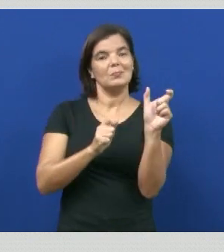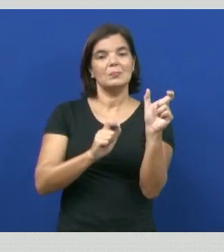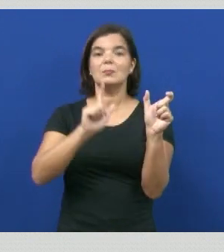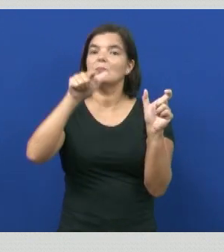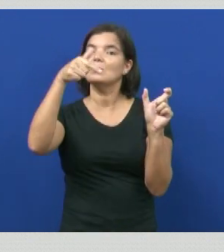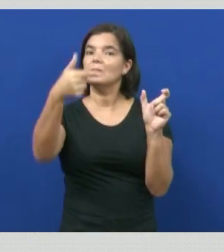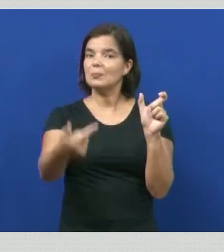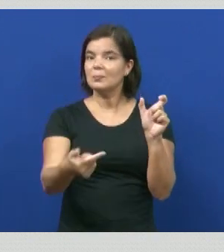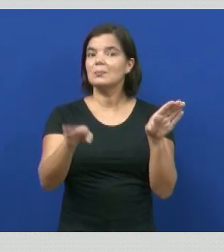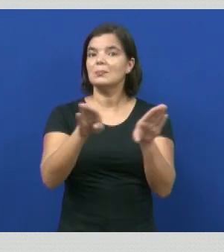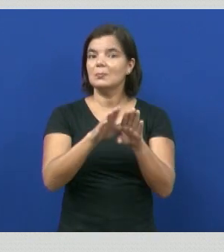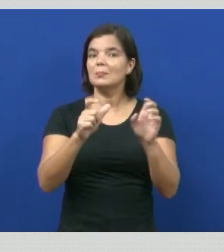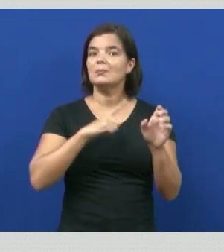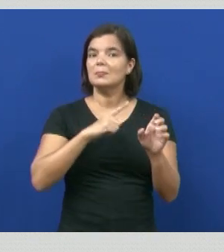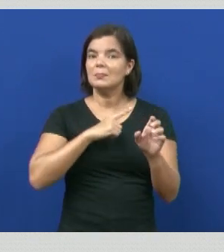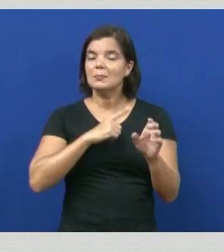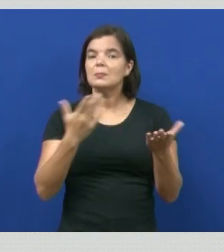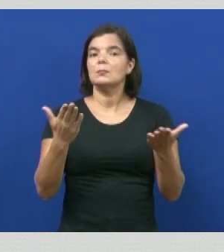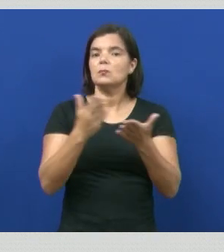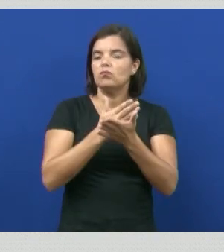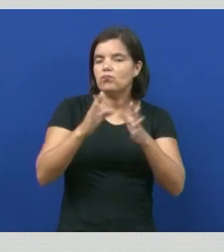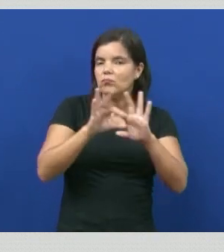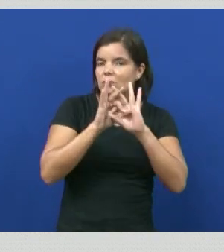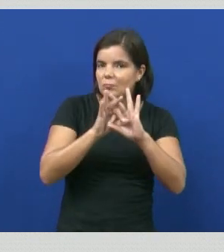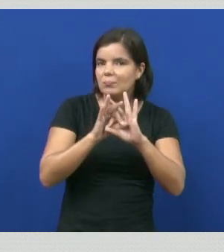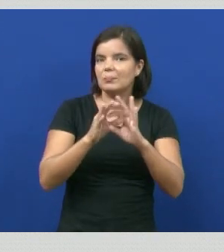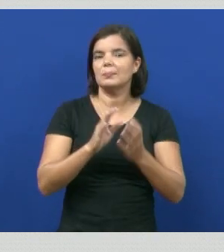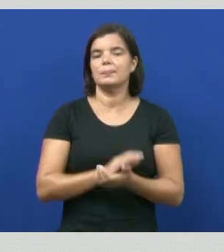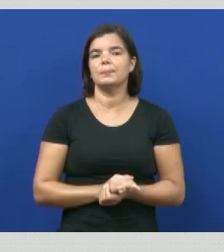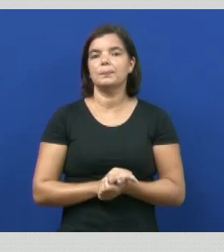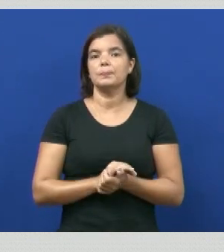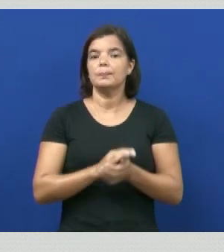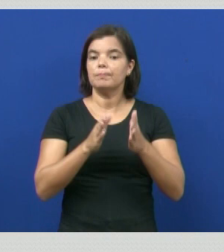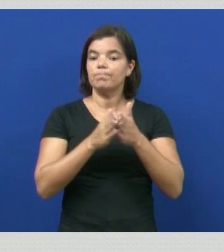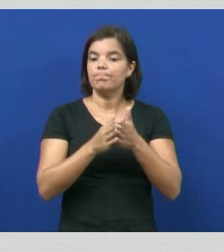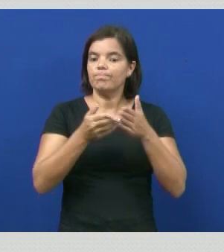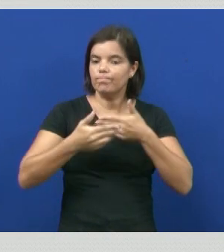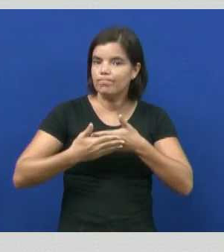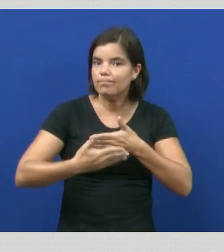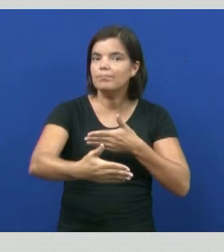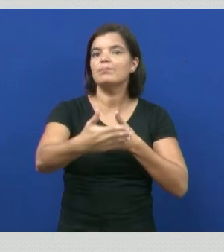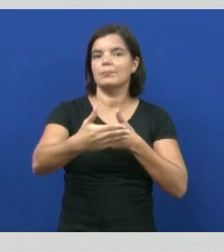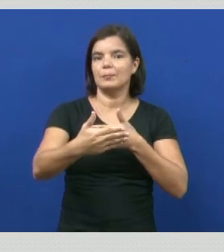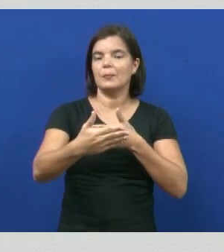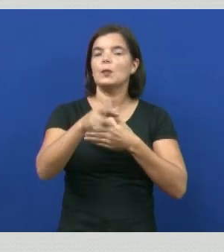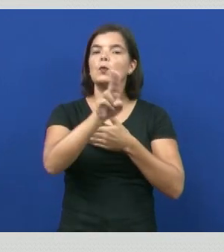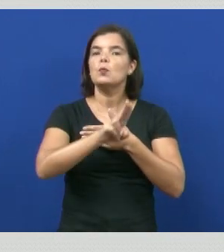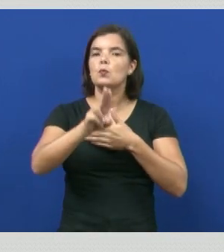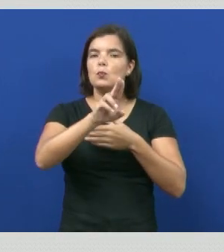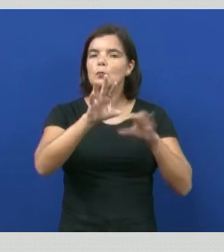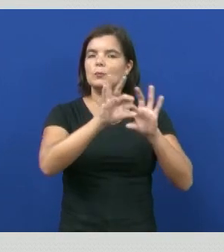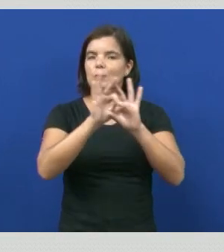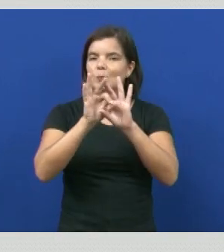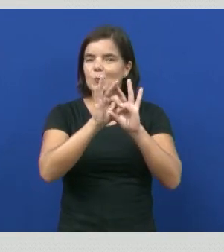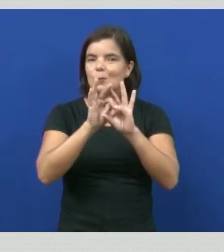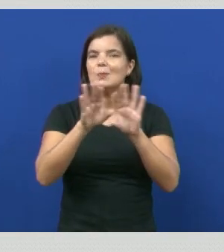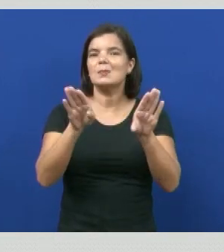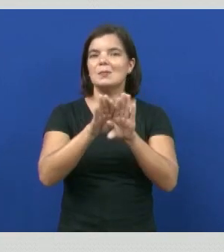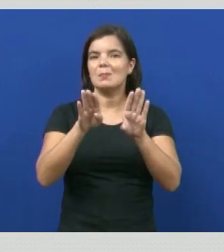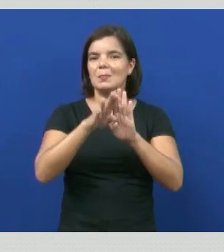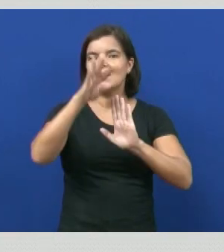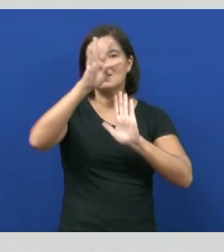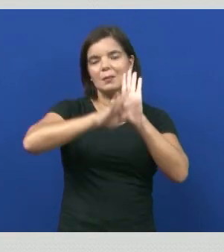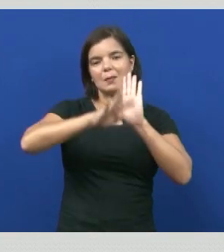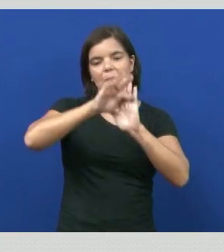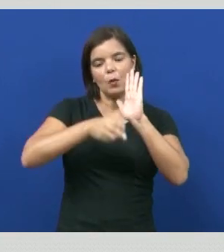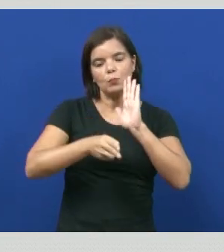por outra que possui com ela alguma relação semântica. A sequencial agora. Faz uso de conjunções, conectivos e expressões que